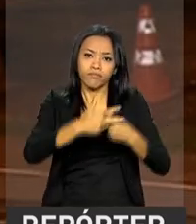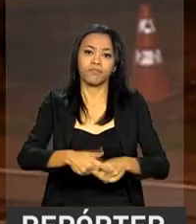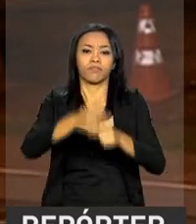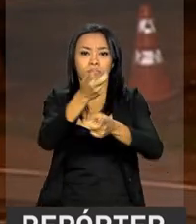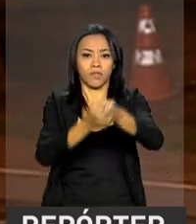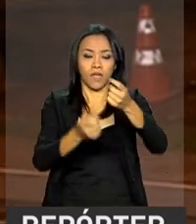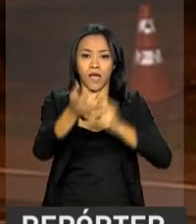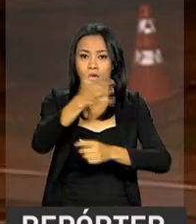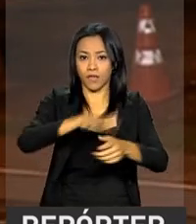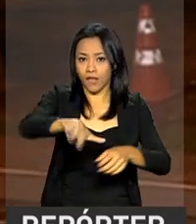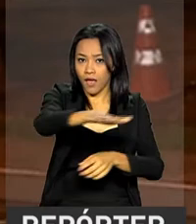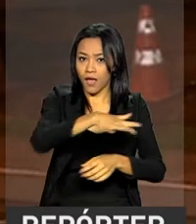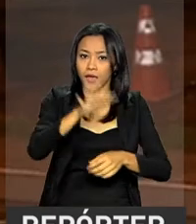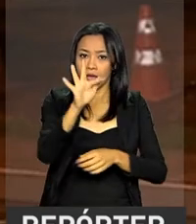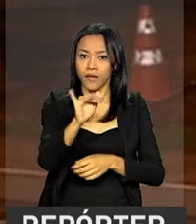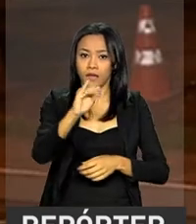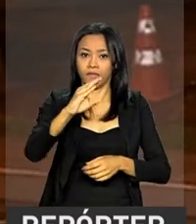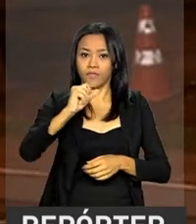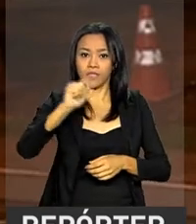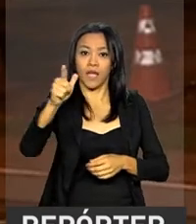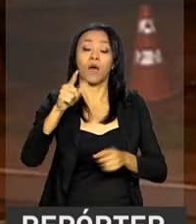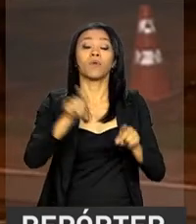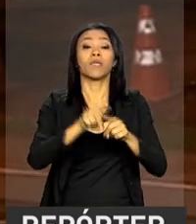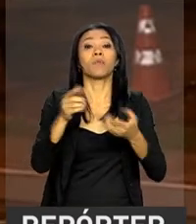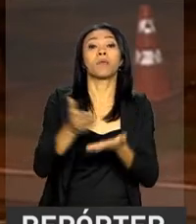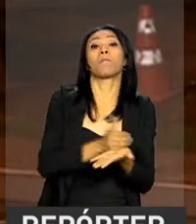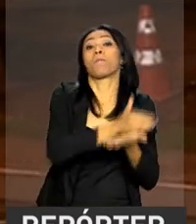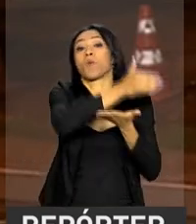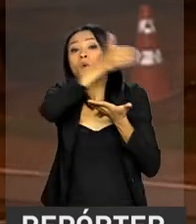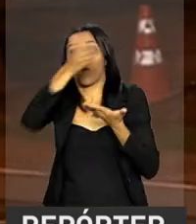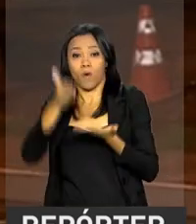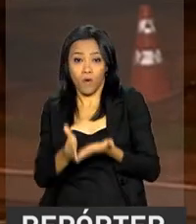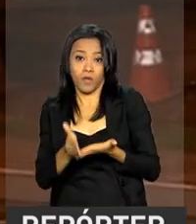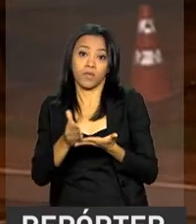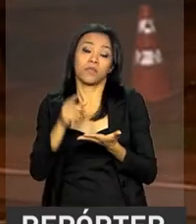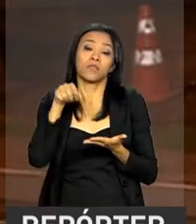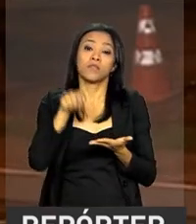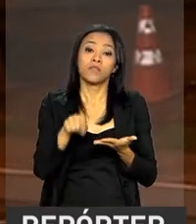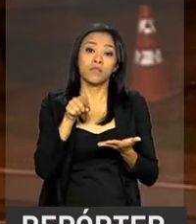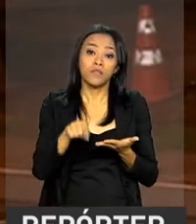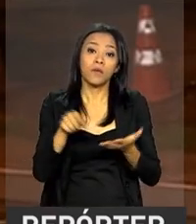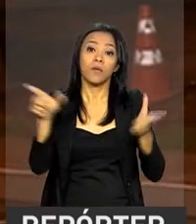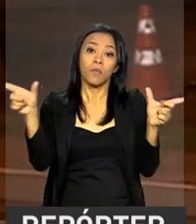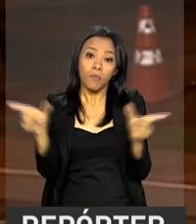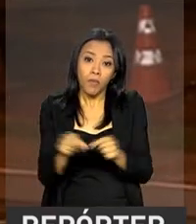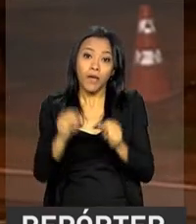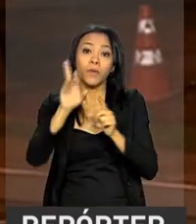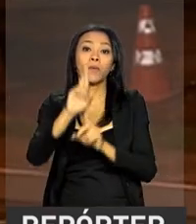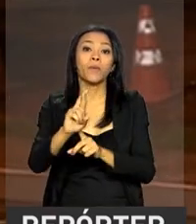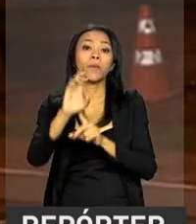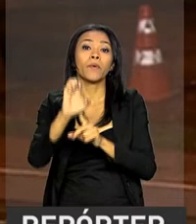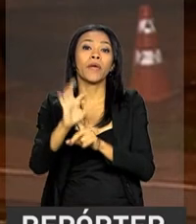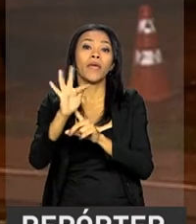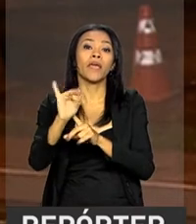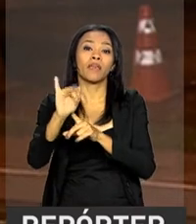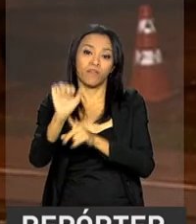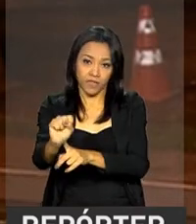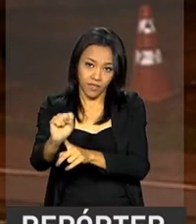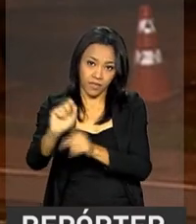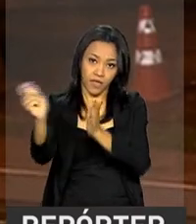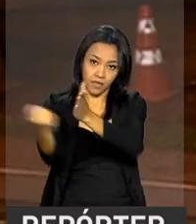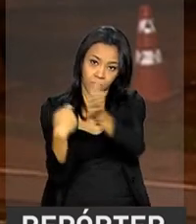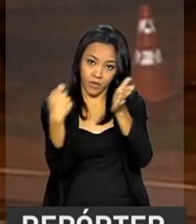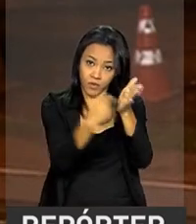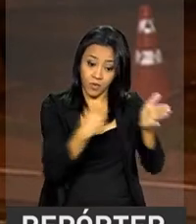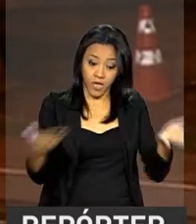também sobre a prorrogação até o dia 14 de novembro do prazo para adesão ao Programa de Regularização Tributária, o REFIS, que